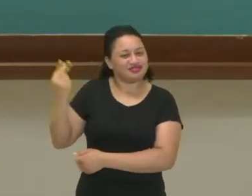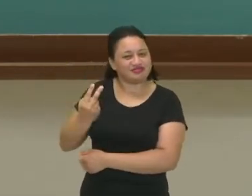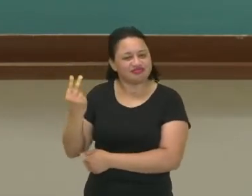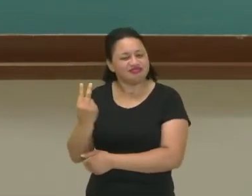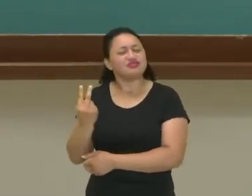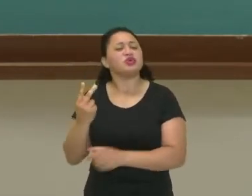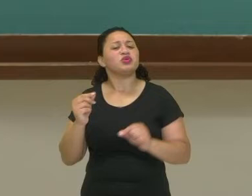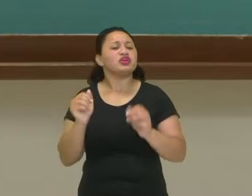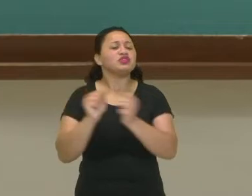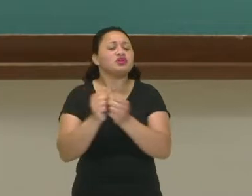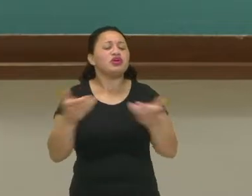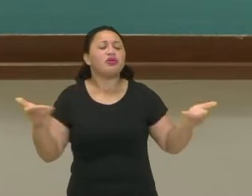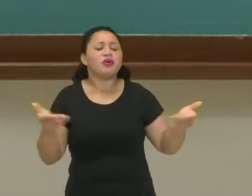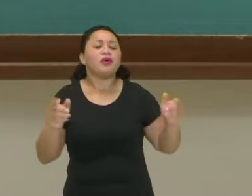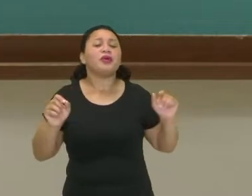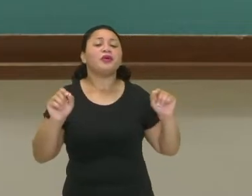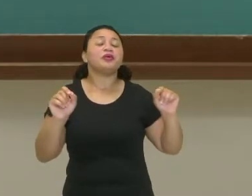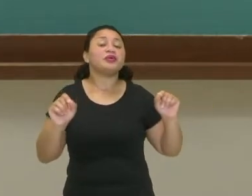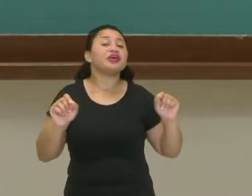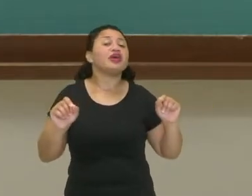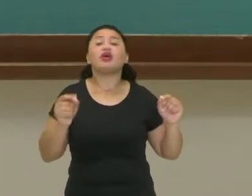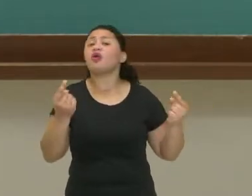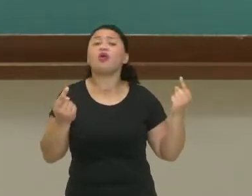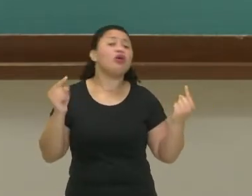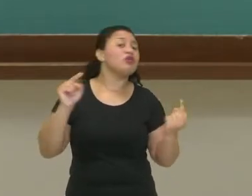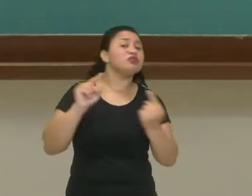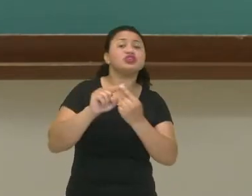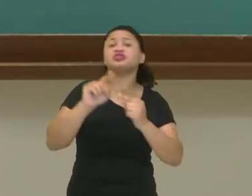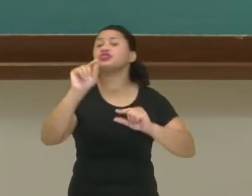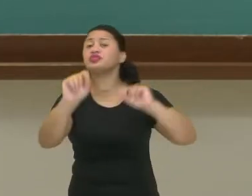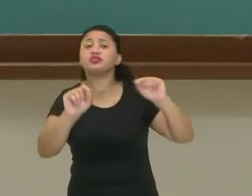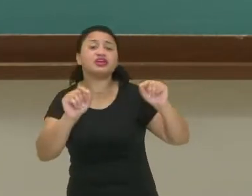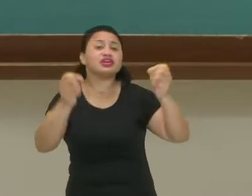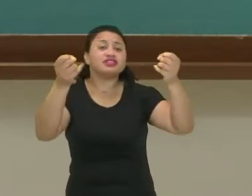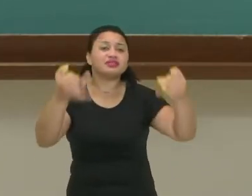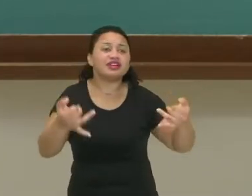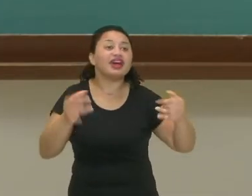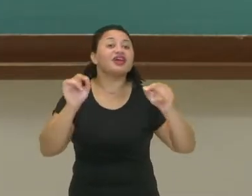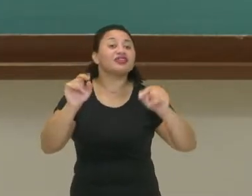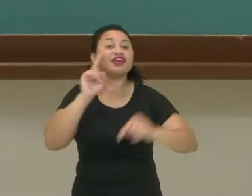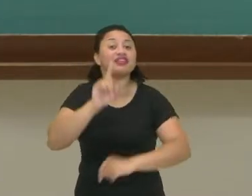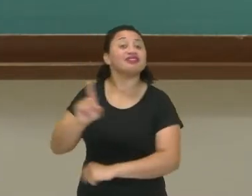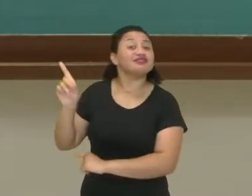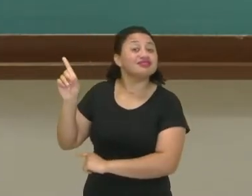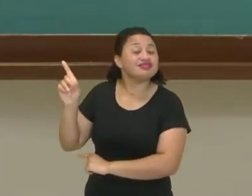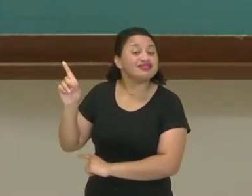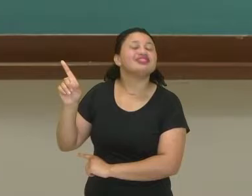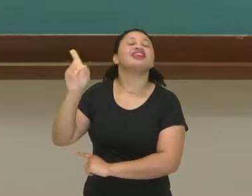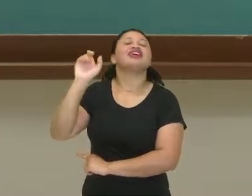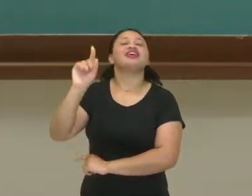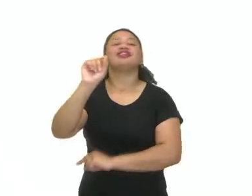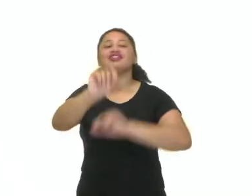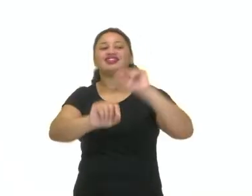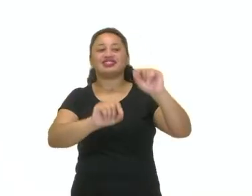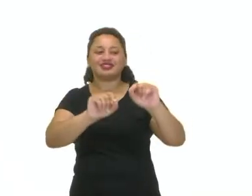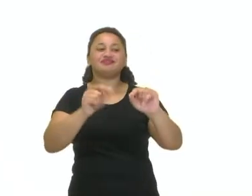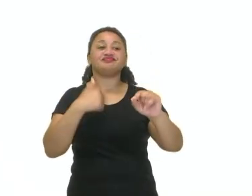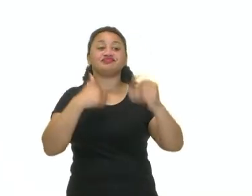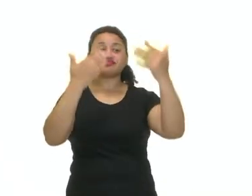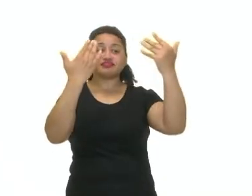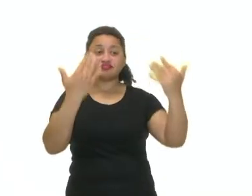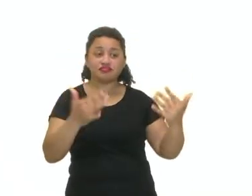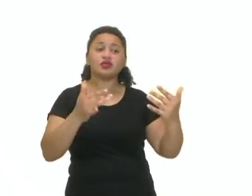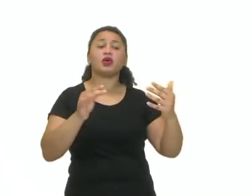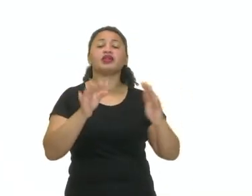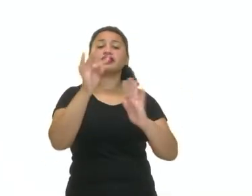aqui hoje para discutir sobre o quê? Qual o objetivo? O que tem que falar? Tá lá na tela. Acompanhe comigo então. Nós vamos